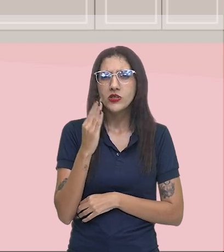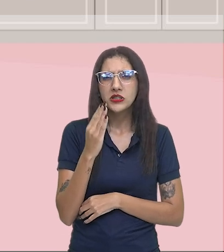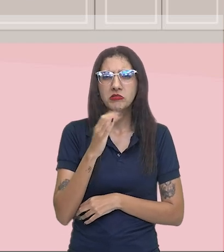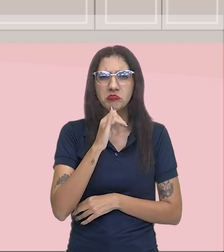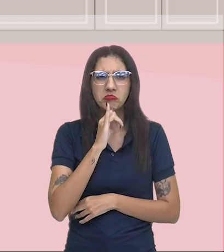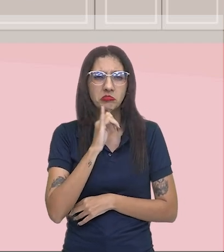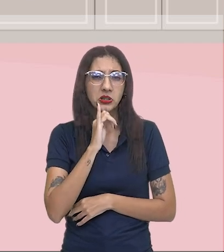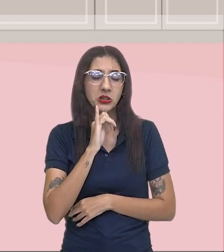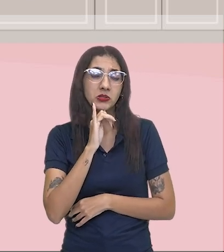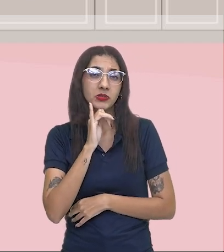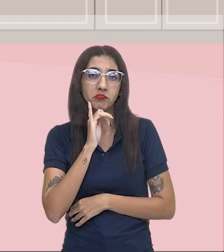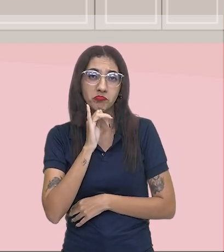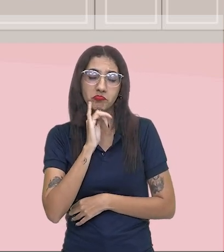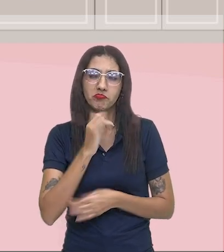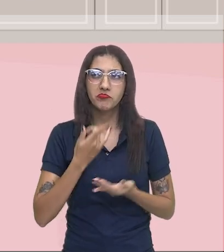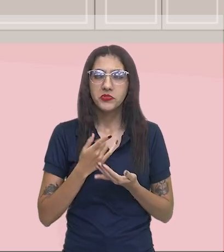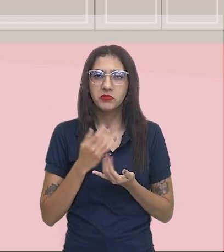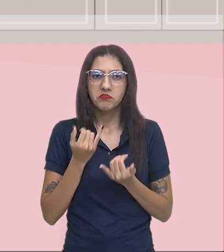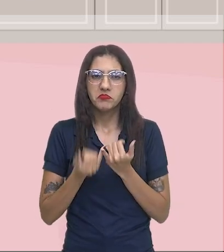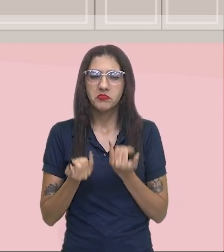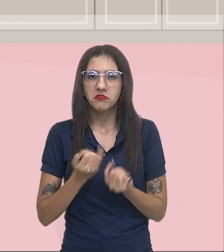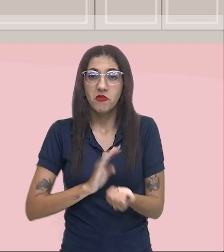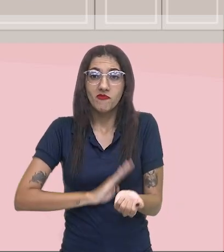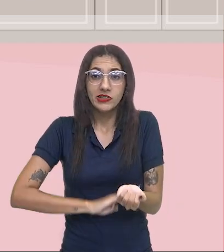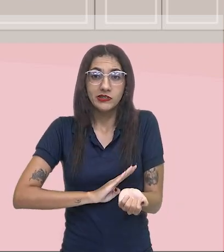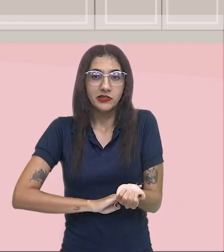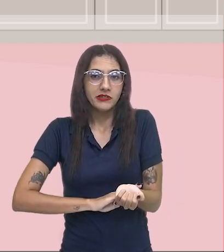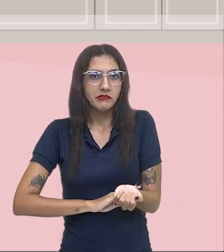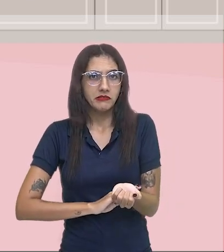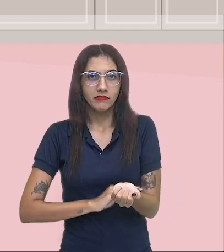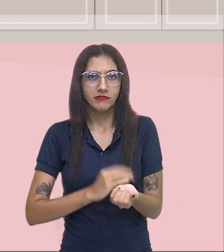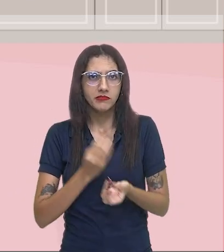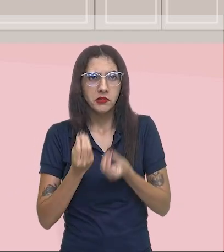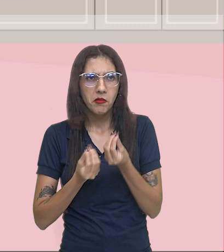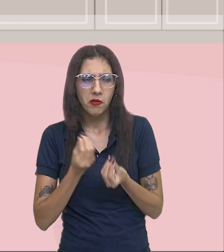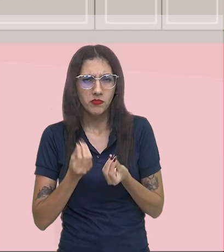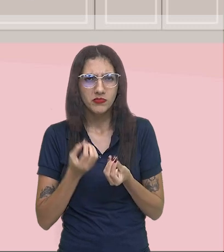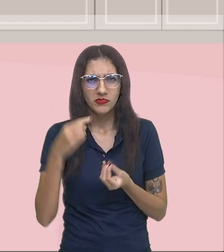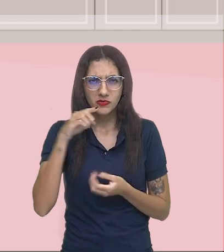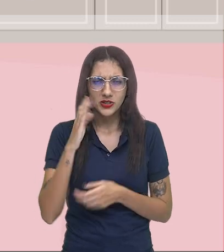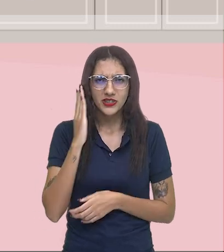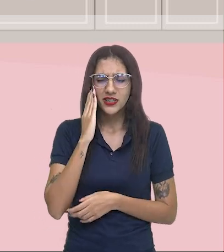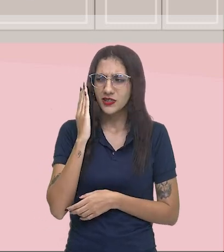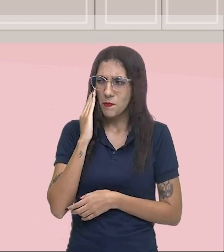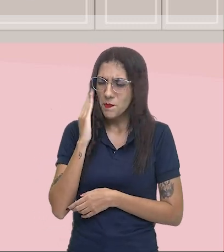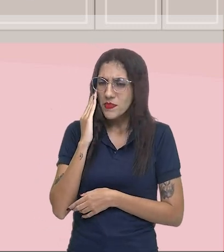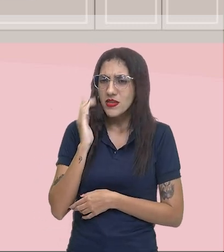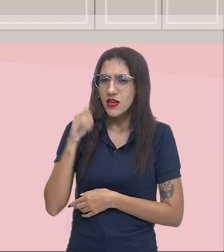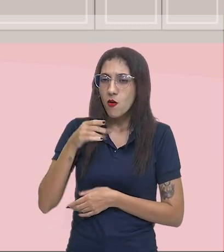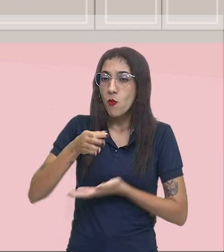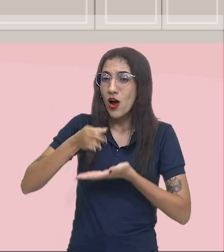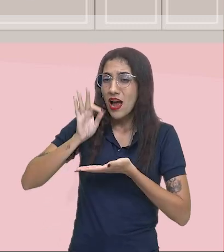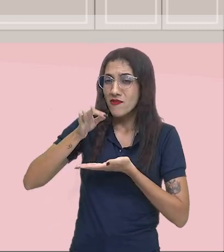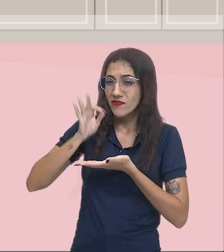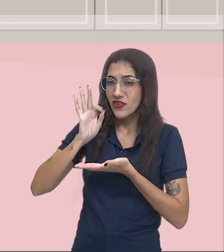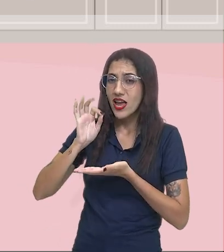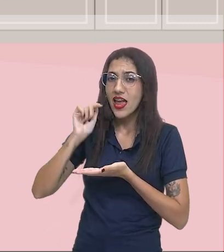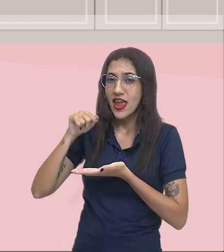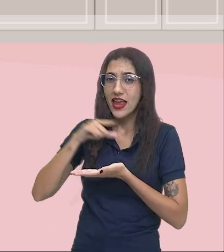uso, por exemplo, como droga. Como droga. Você sabia, Dorquinha, que o café